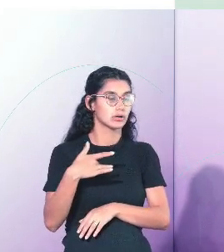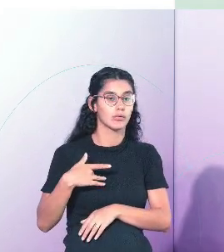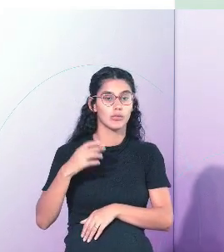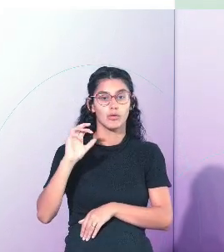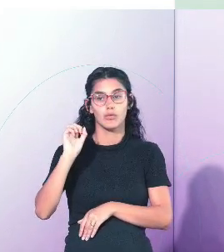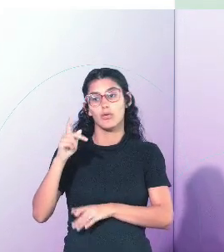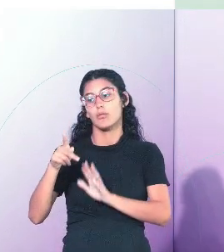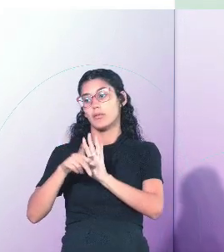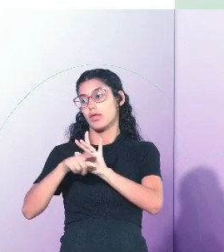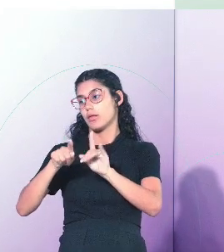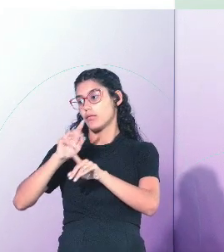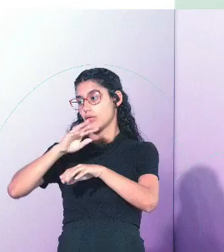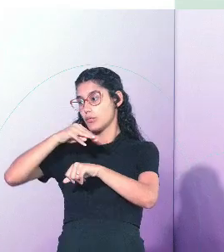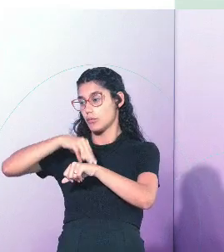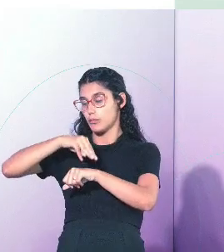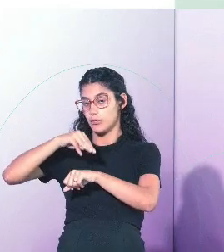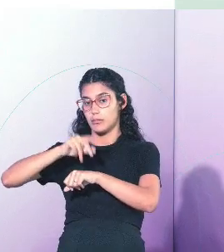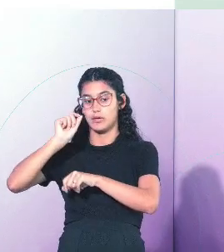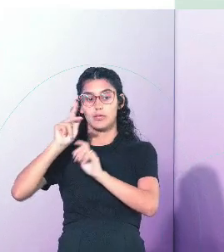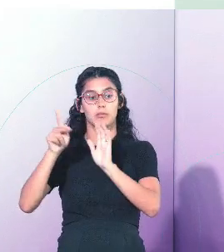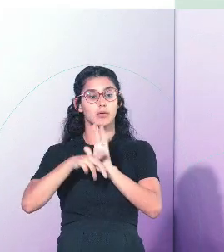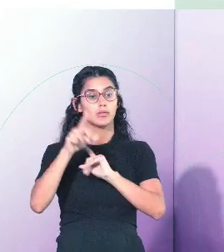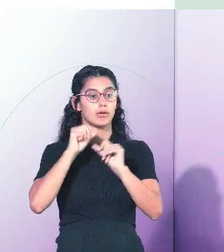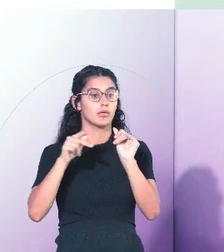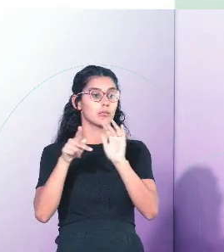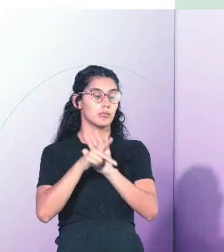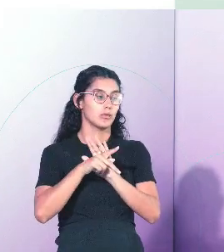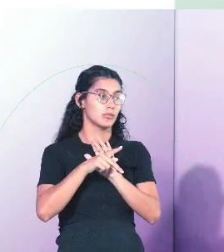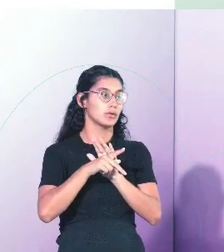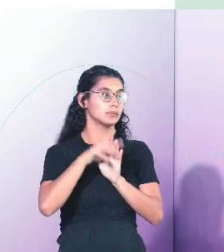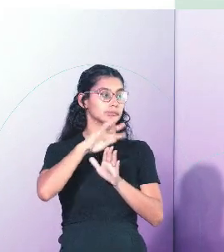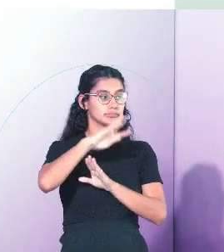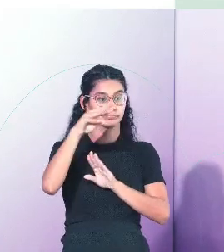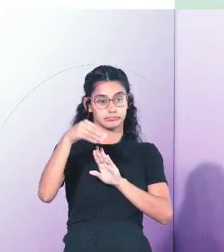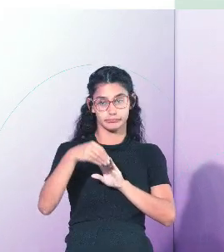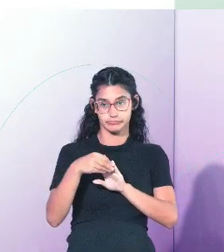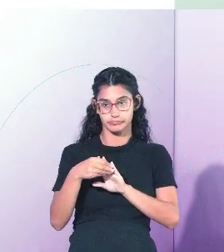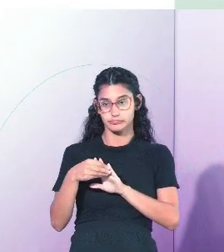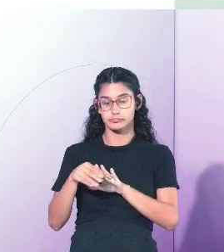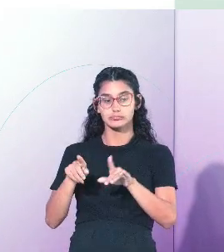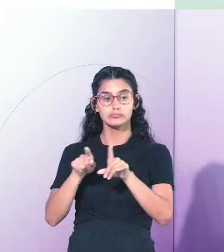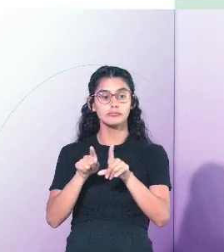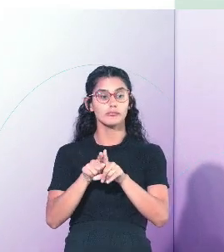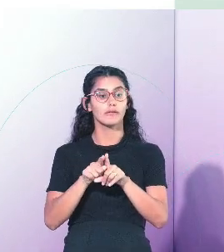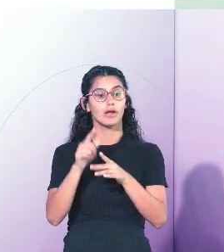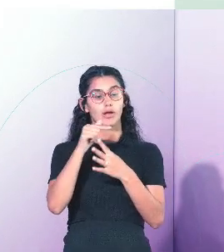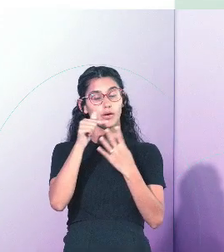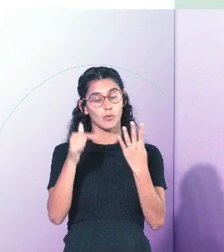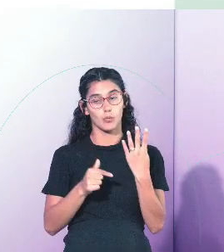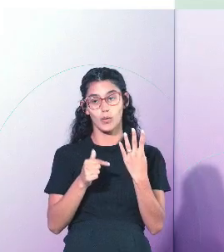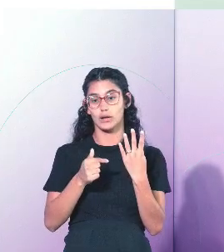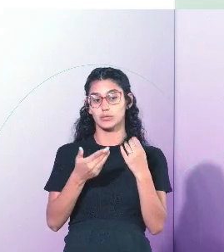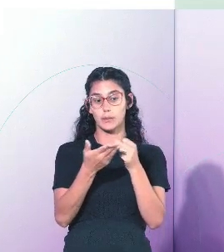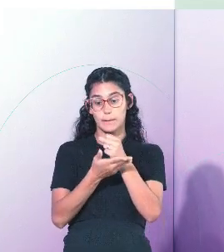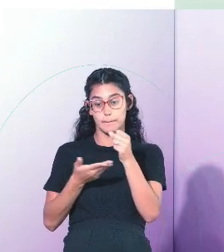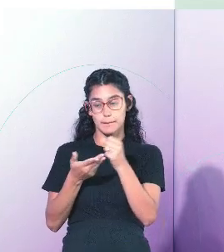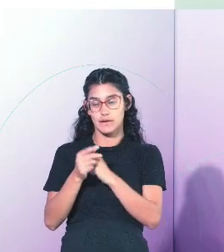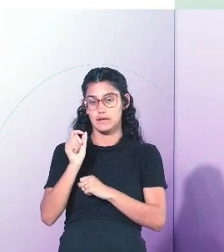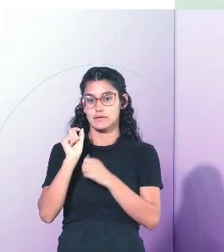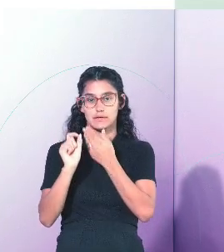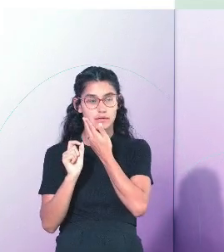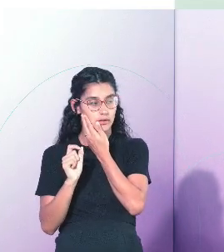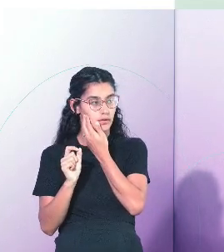a Conitec, no momento dessa tomada de decisão sobre a incorporação. E eu trouxe aqui 4 pilares